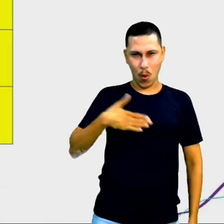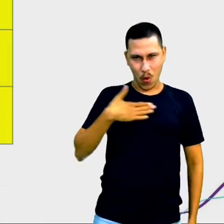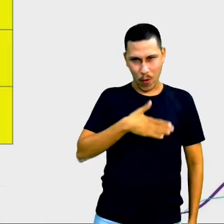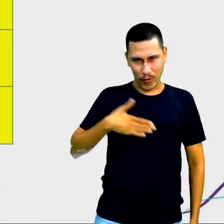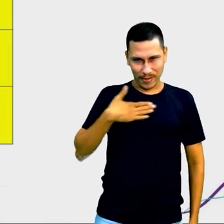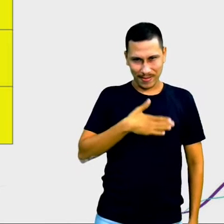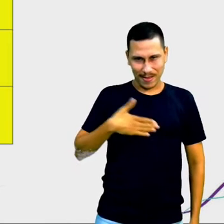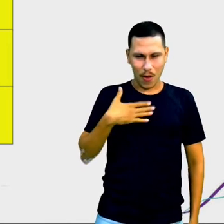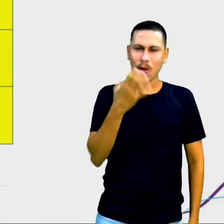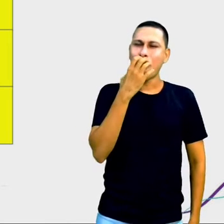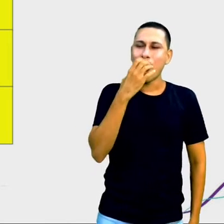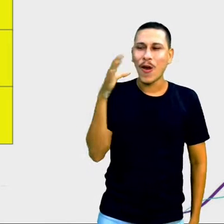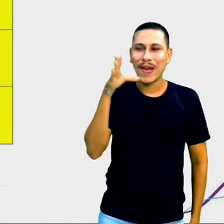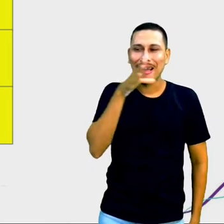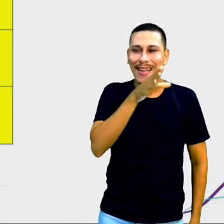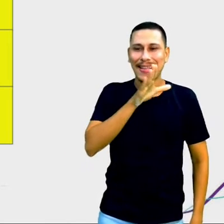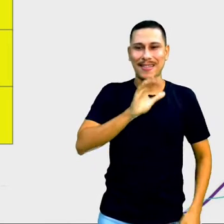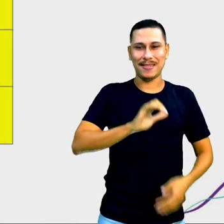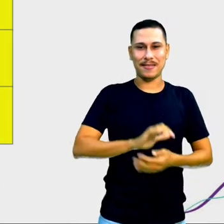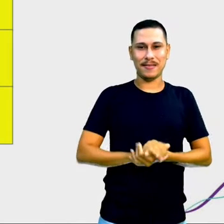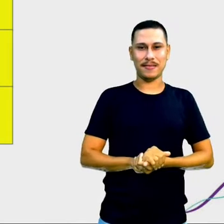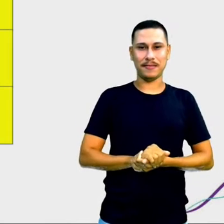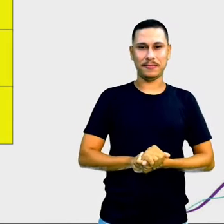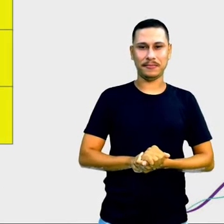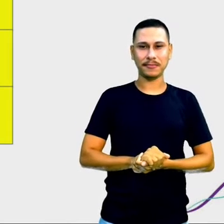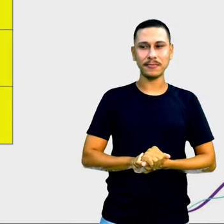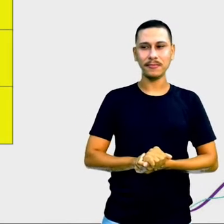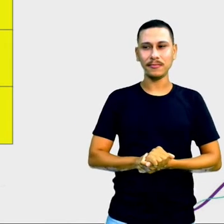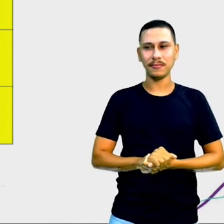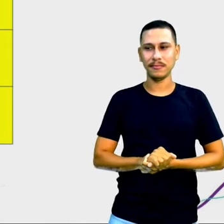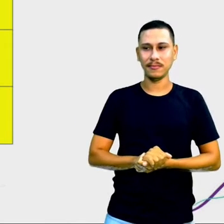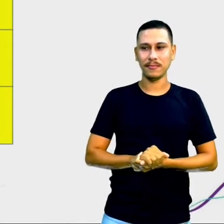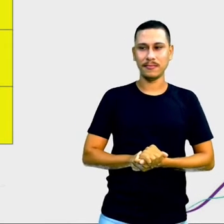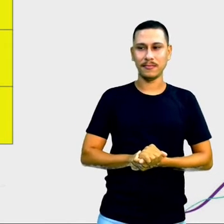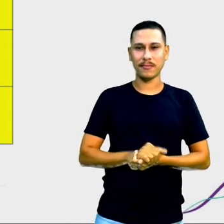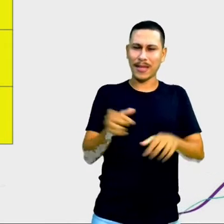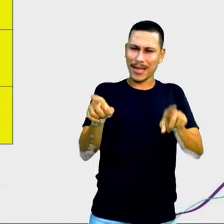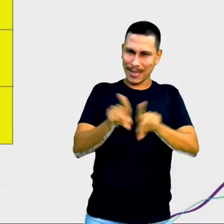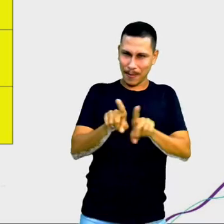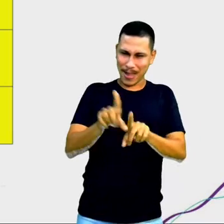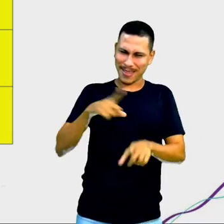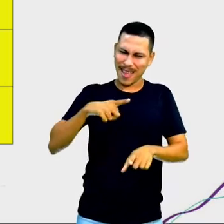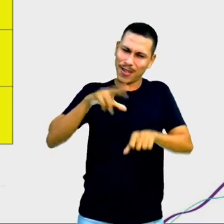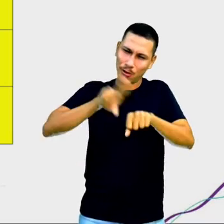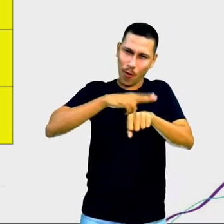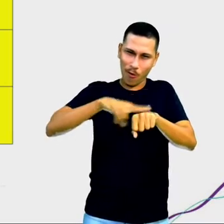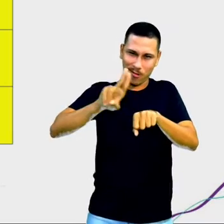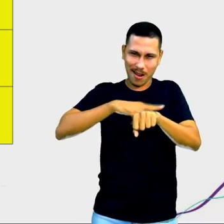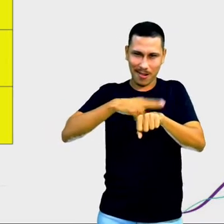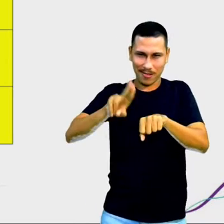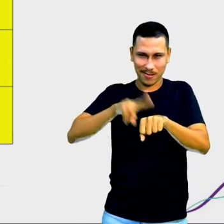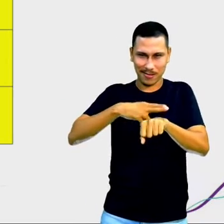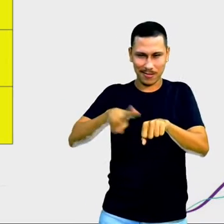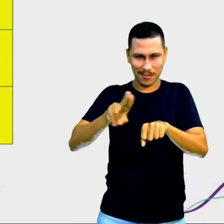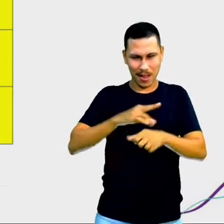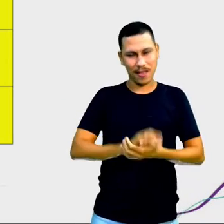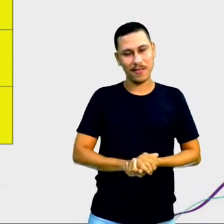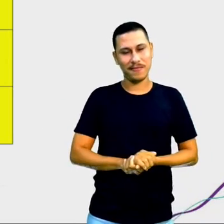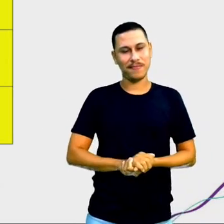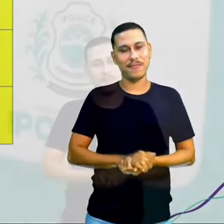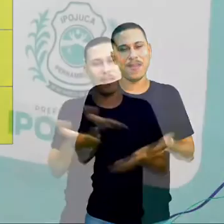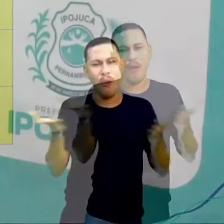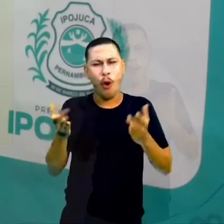de cachorro quente. E aqui também tem o chocolate. Vamos